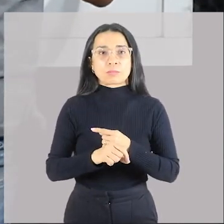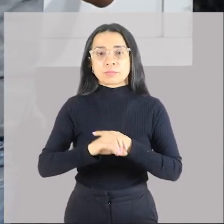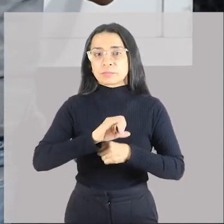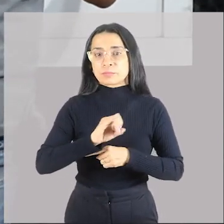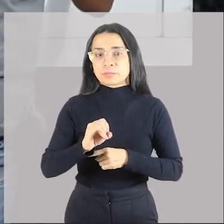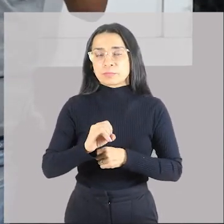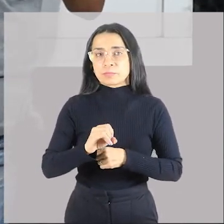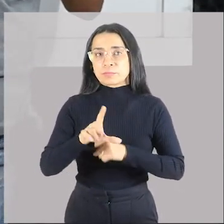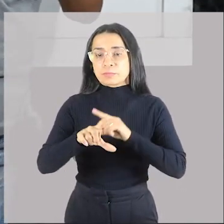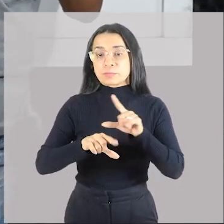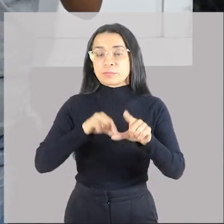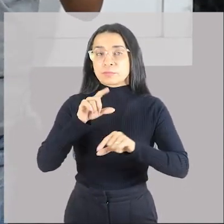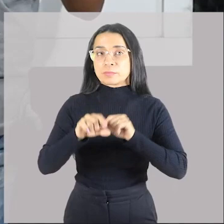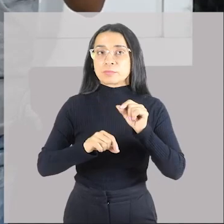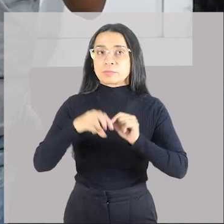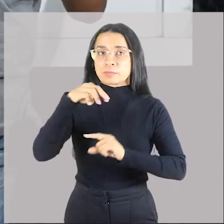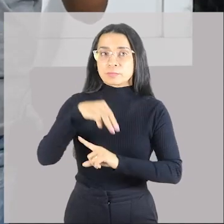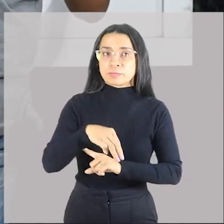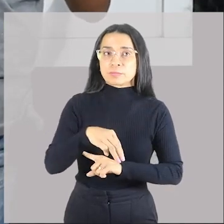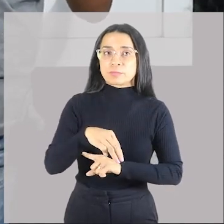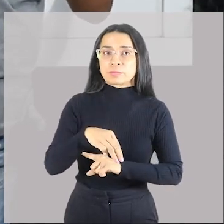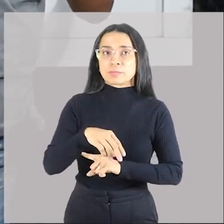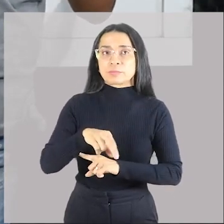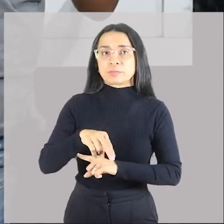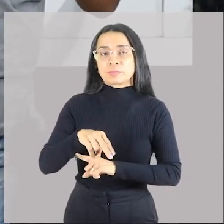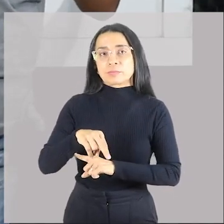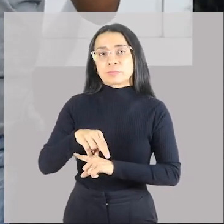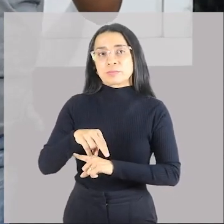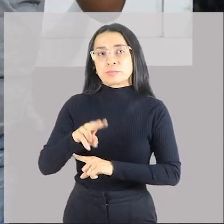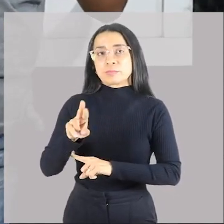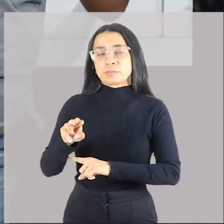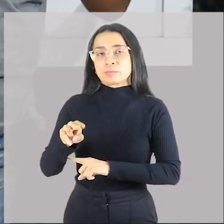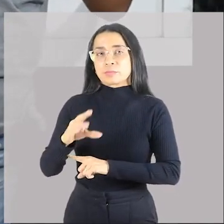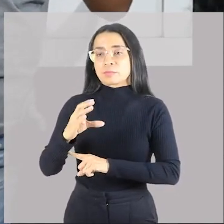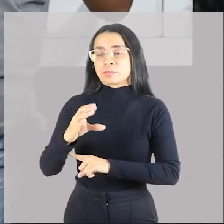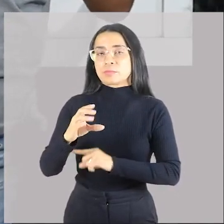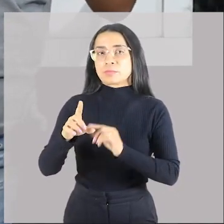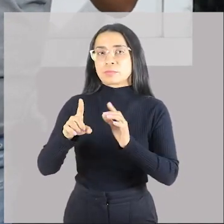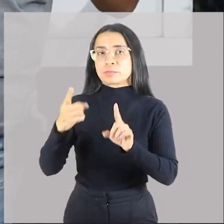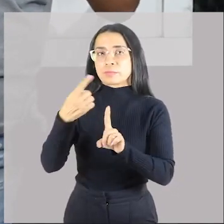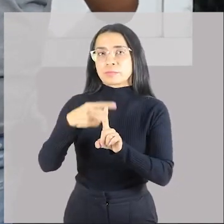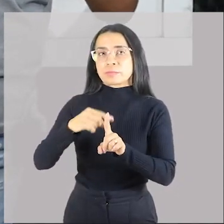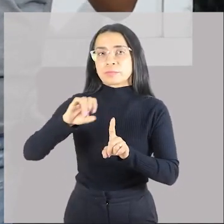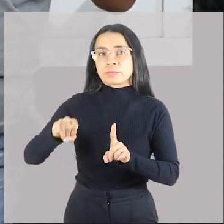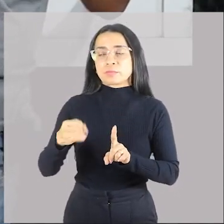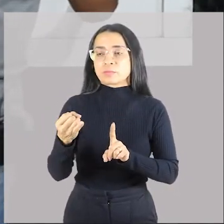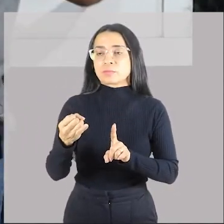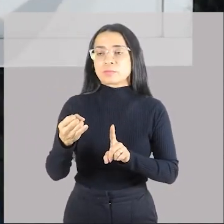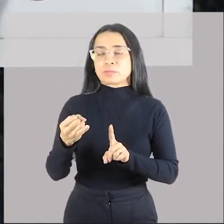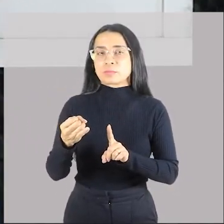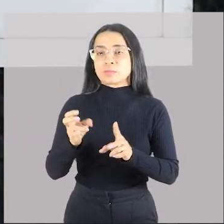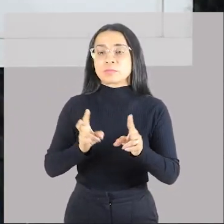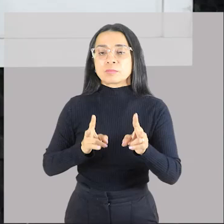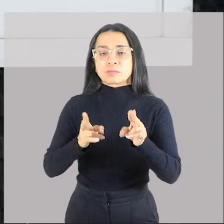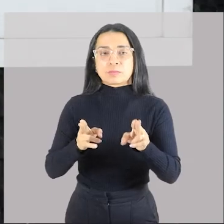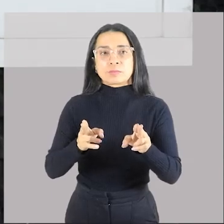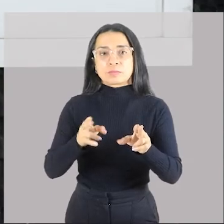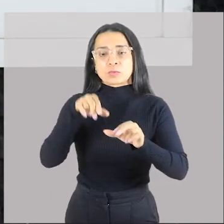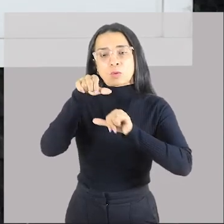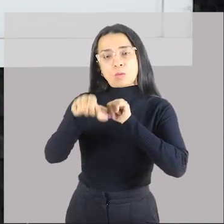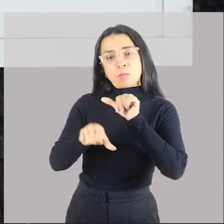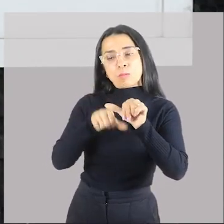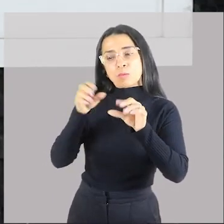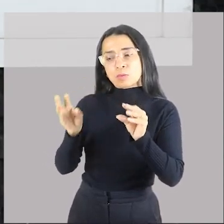preferir, o montante é igual ao capital mais os juros. É a mesma fórmula, né? Só mudando aí